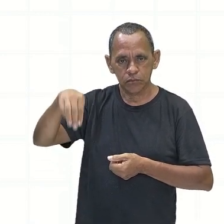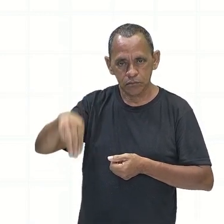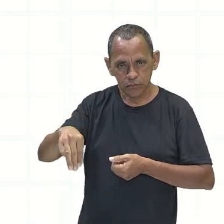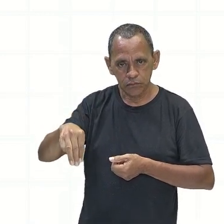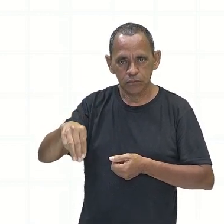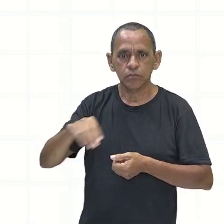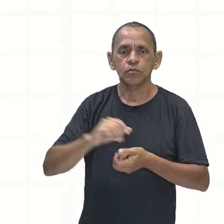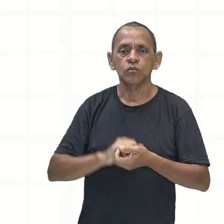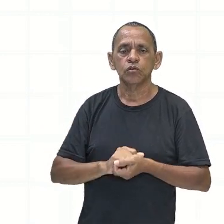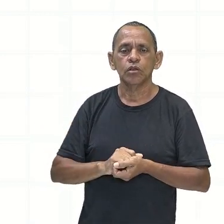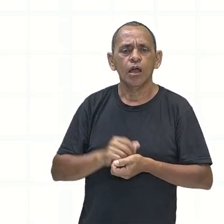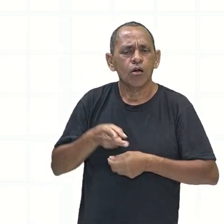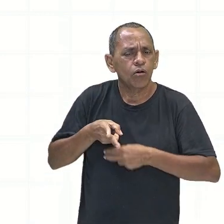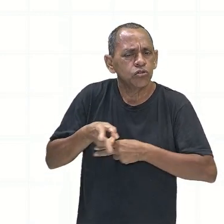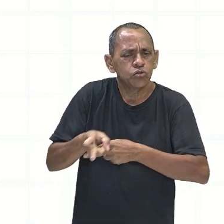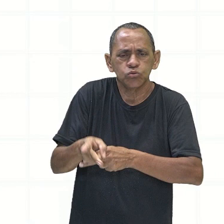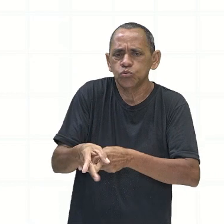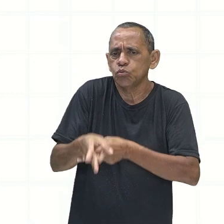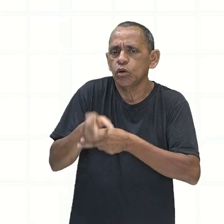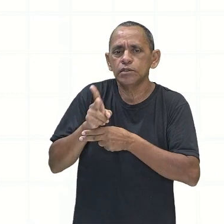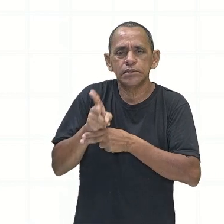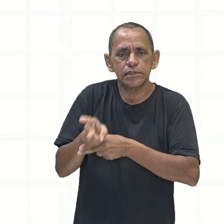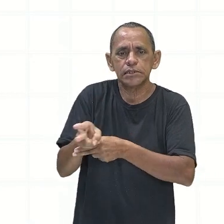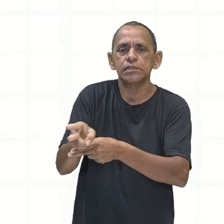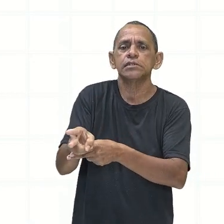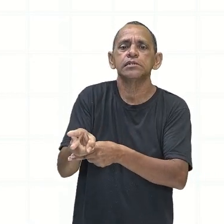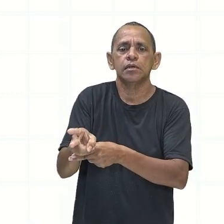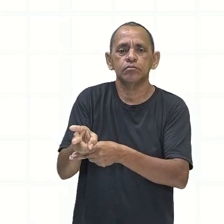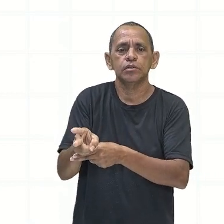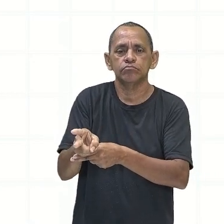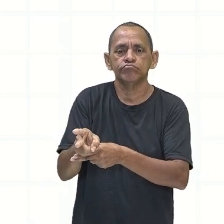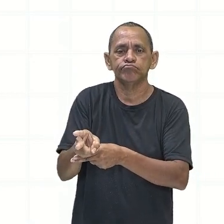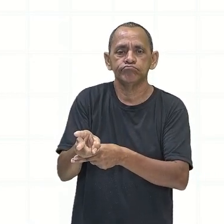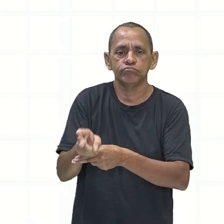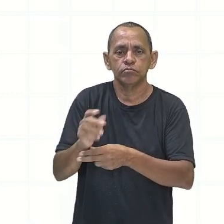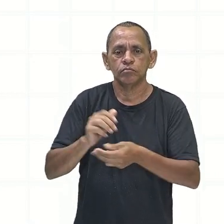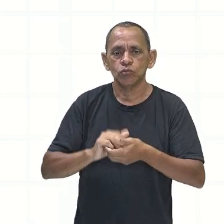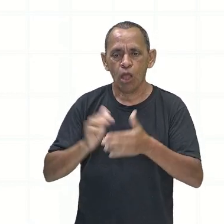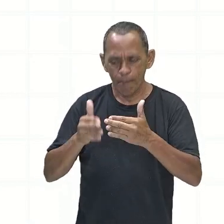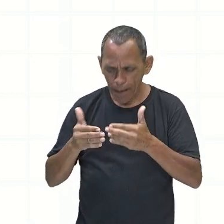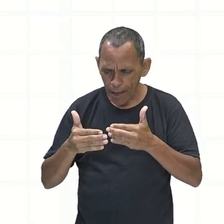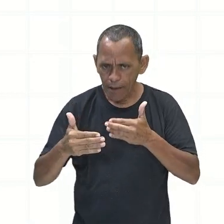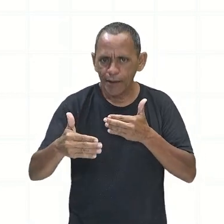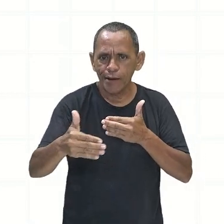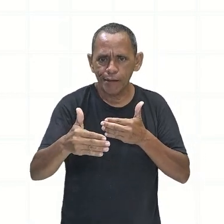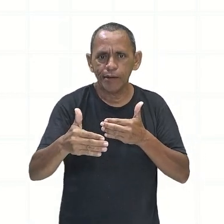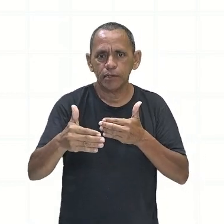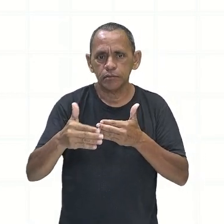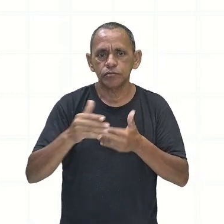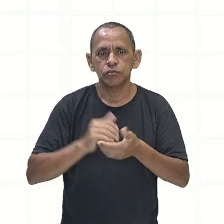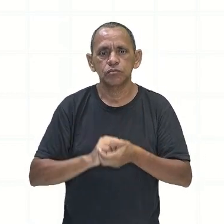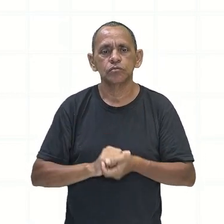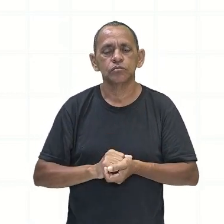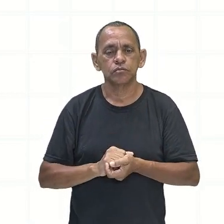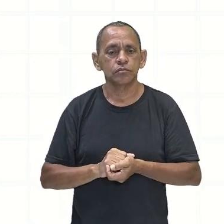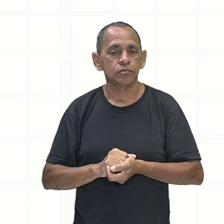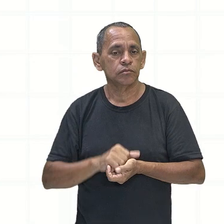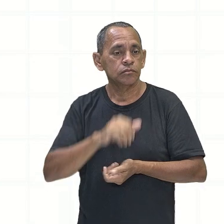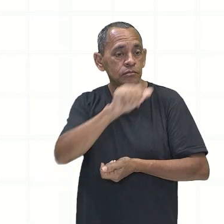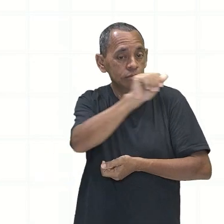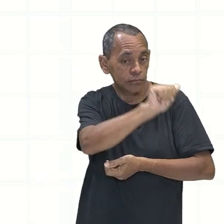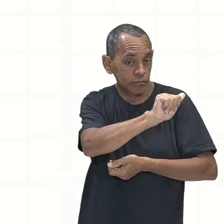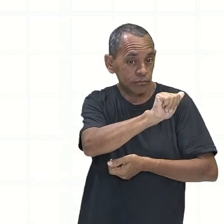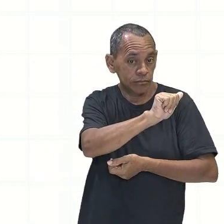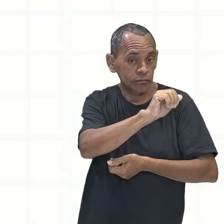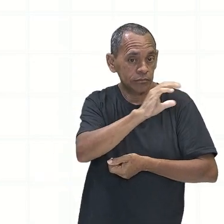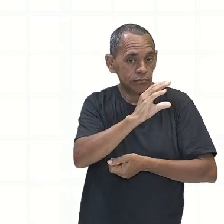mesmo, tanto para o gênero masculino quanto para o gênero feminino. Então, se eu digo a criança,